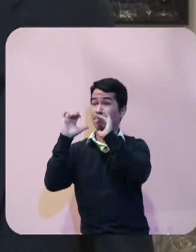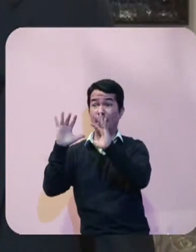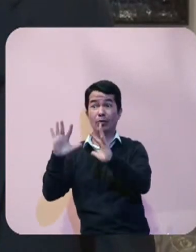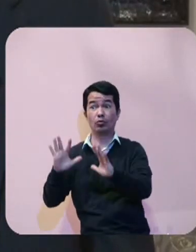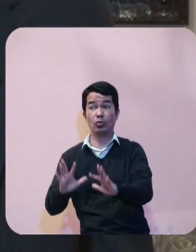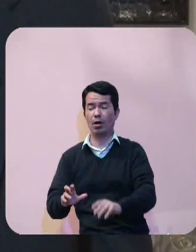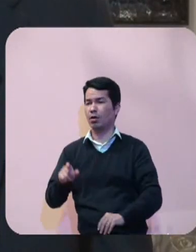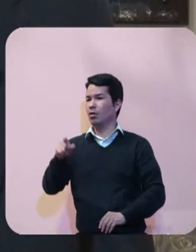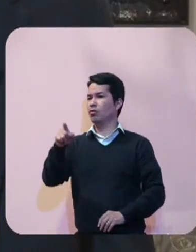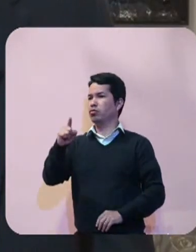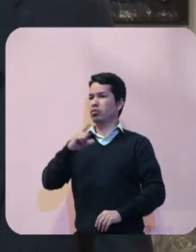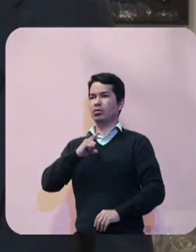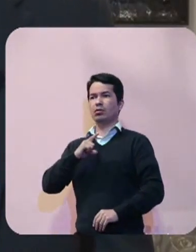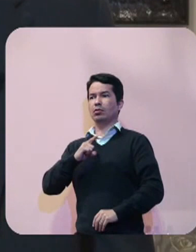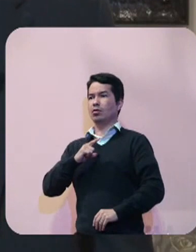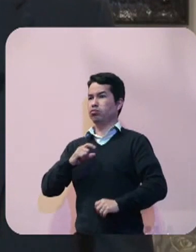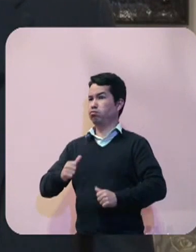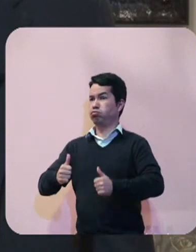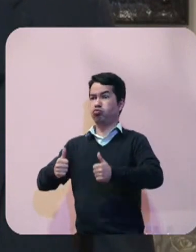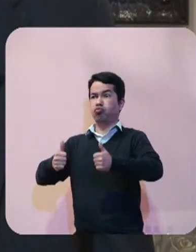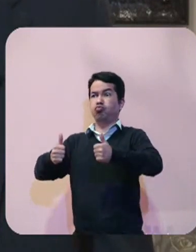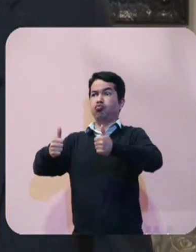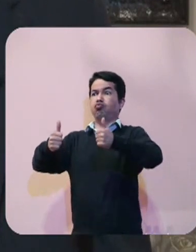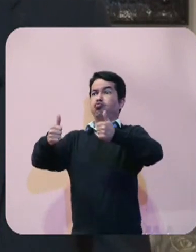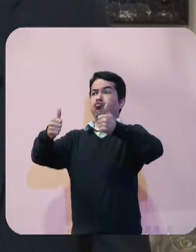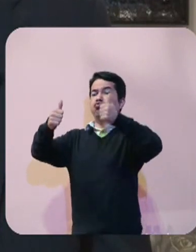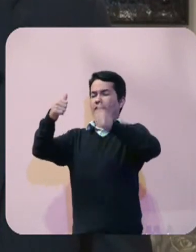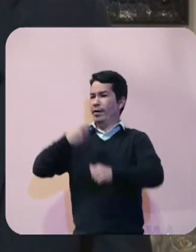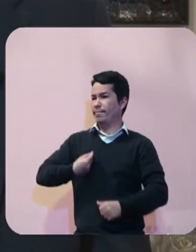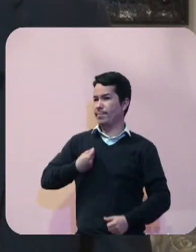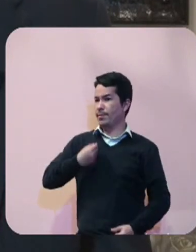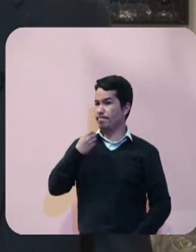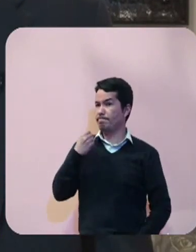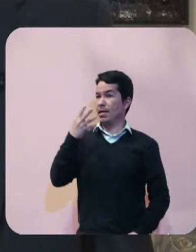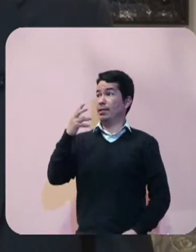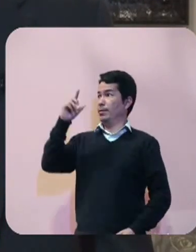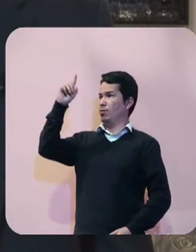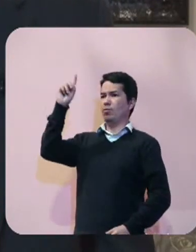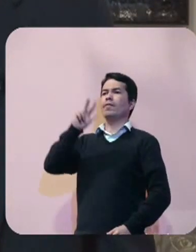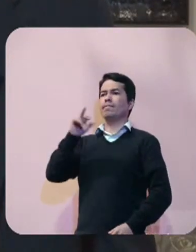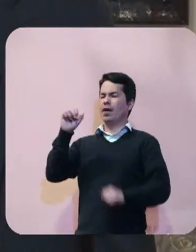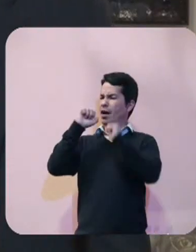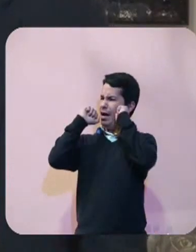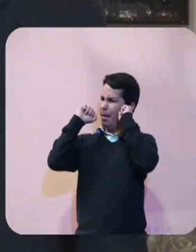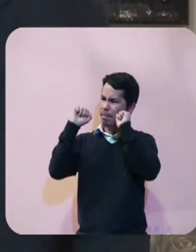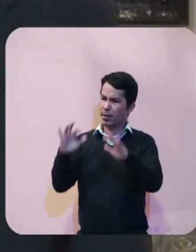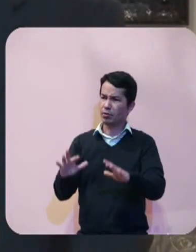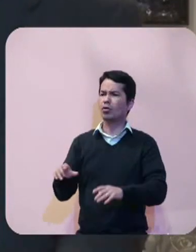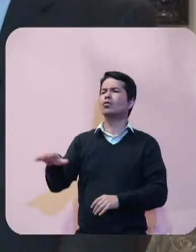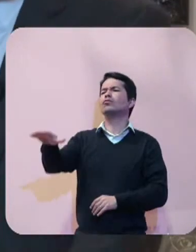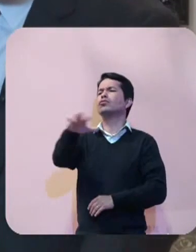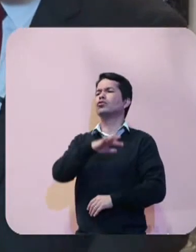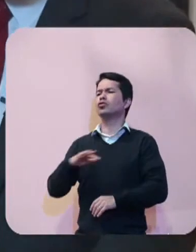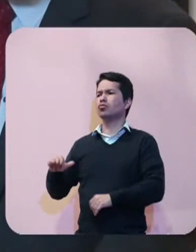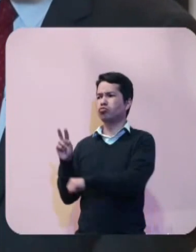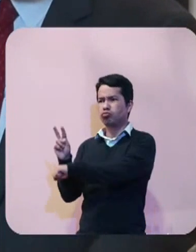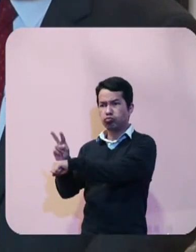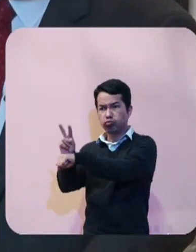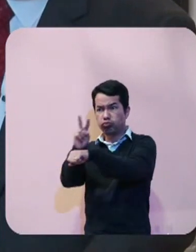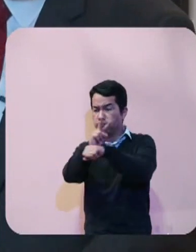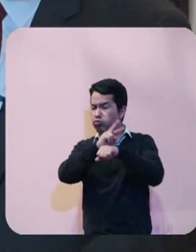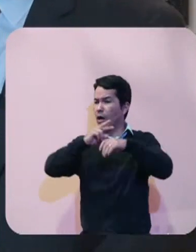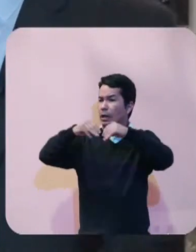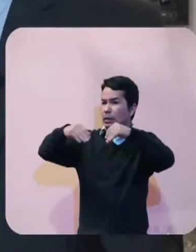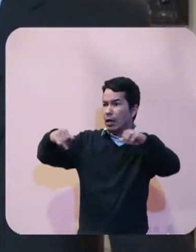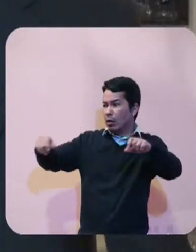suas mãos fizerem. O Senhor, seu Deus, os abençoará na terra que lhes dá. O Senhor fará de vocês